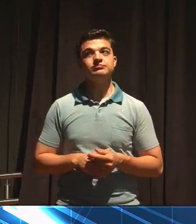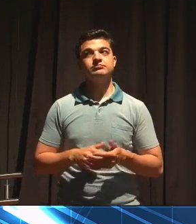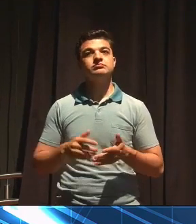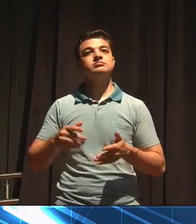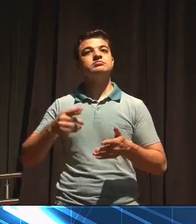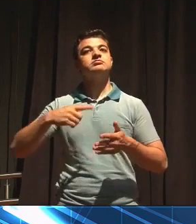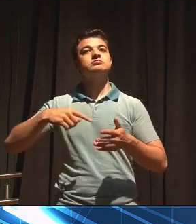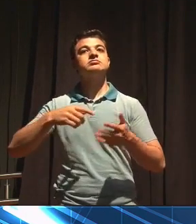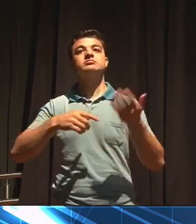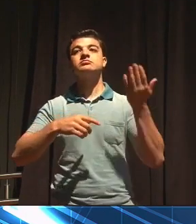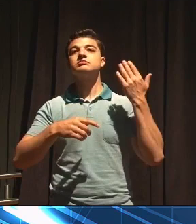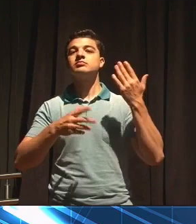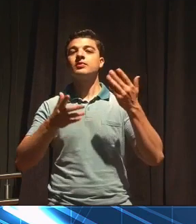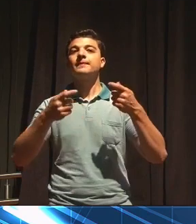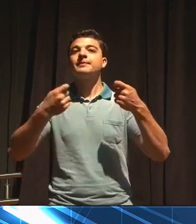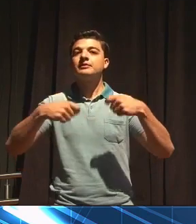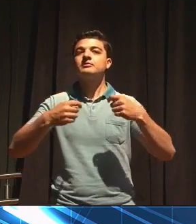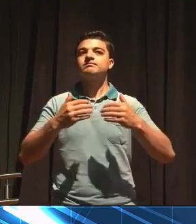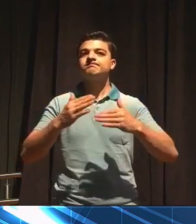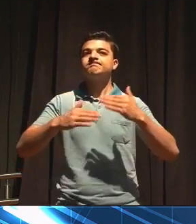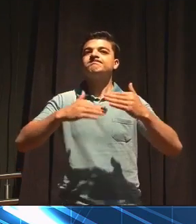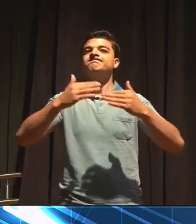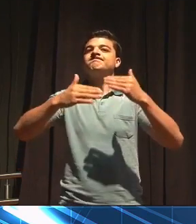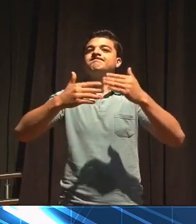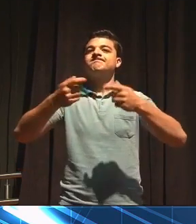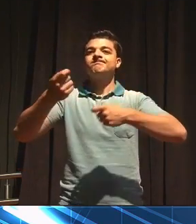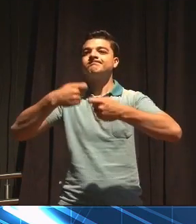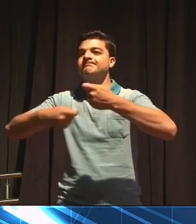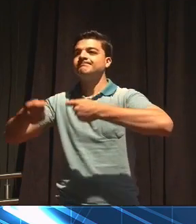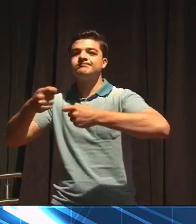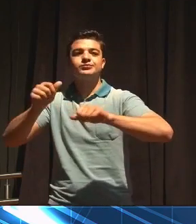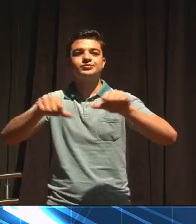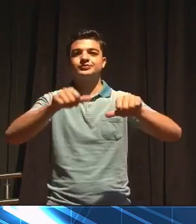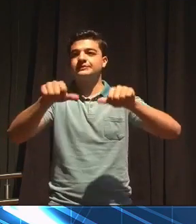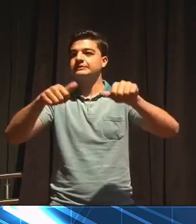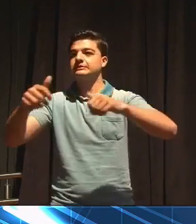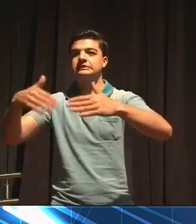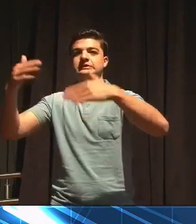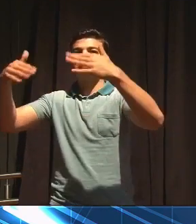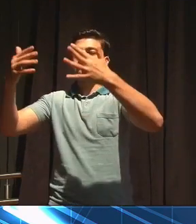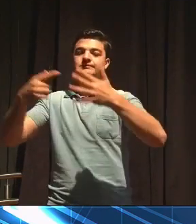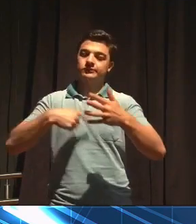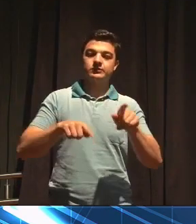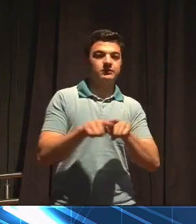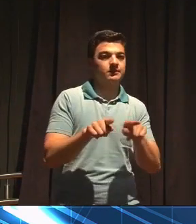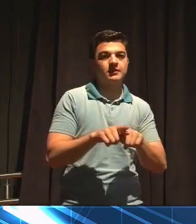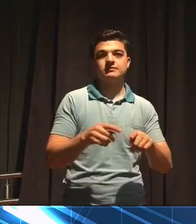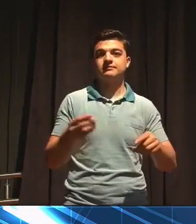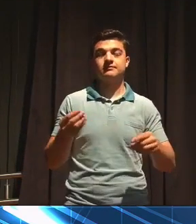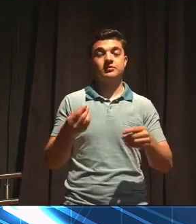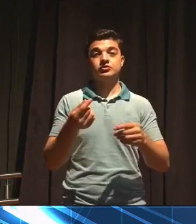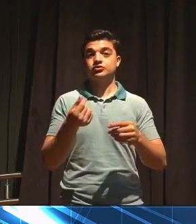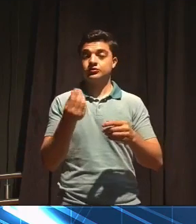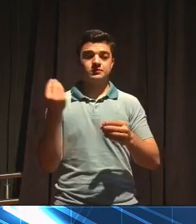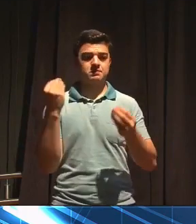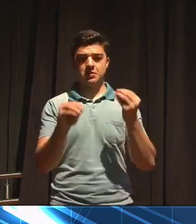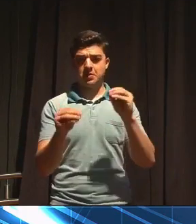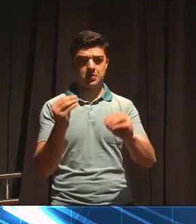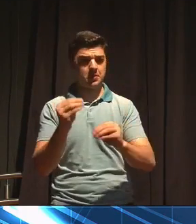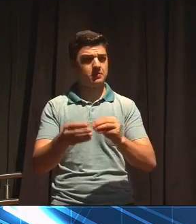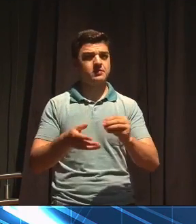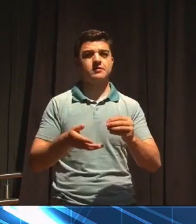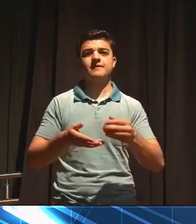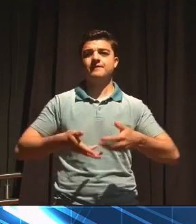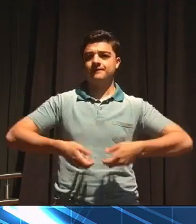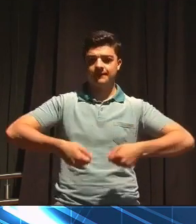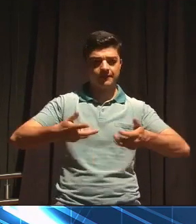gente dar mais escalabilidade para eles, e então a gente começou a mudar totalmente a arquitetura. Foi um investimento bem forte na questão de arquitetura e